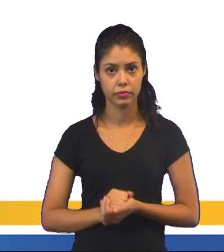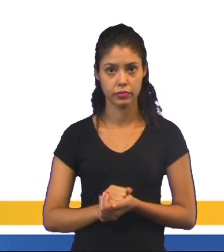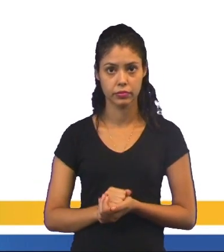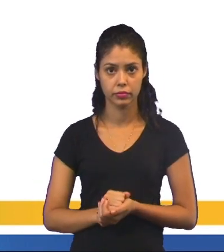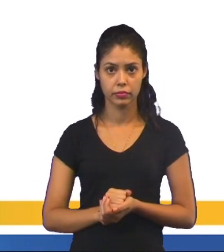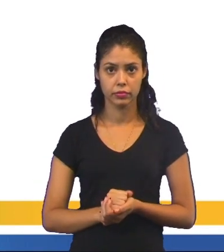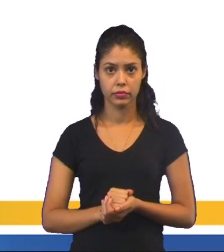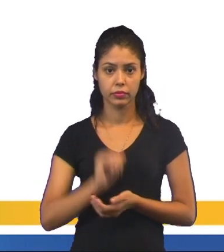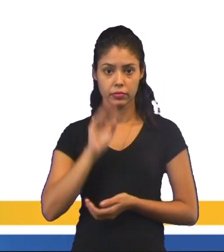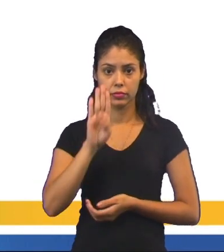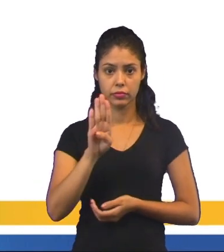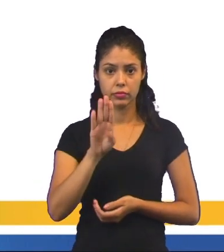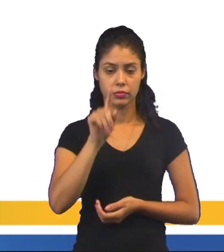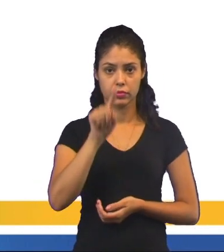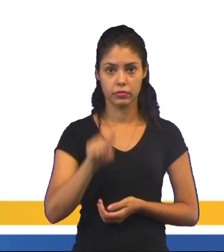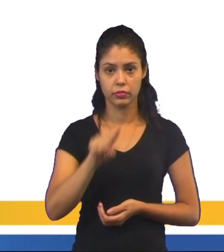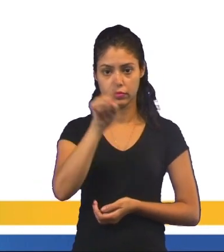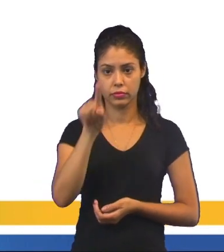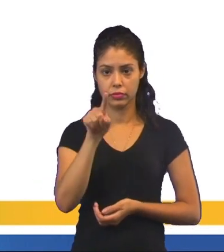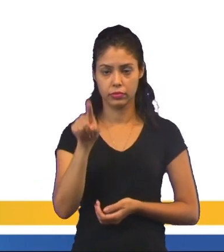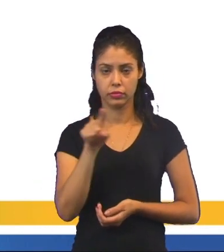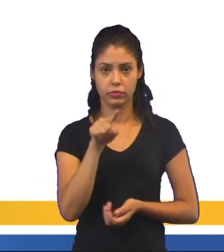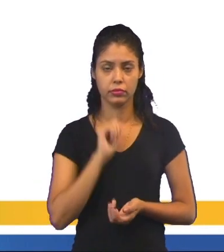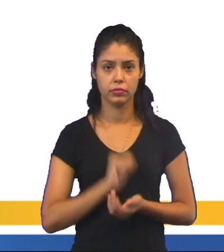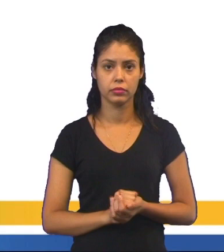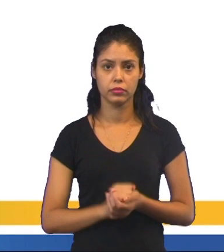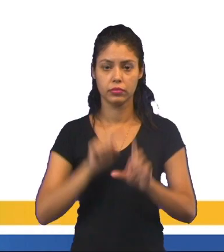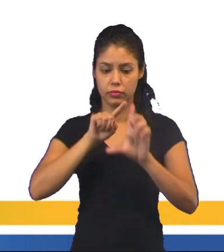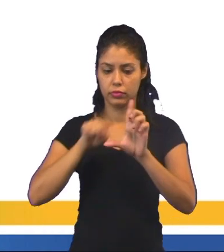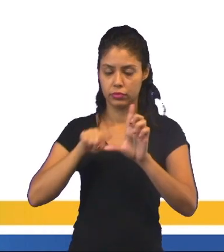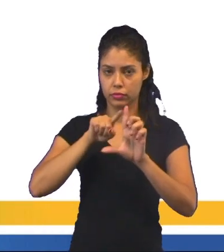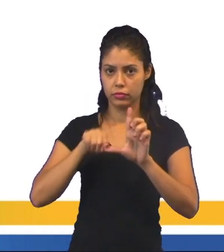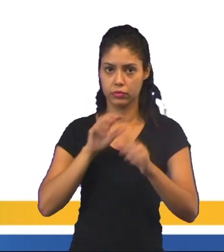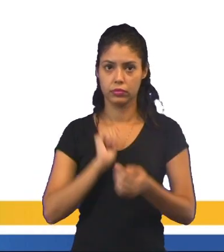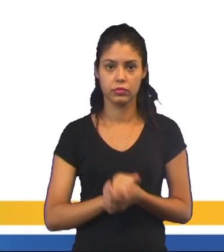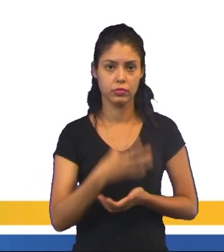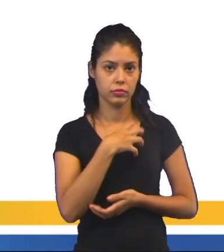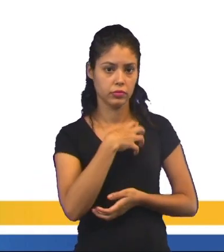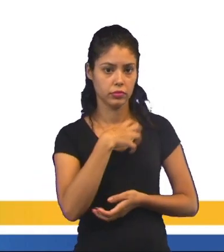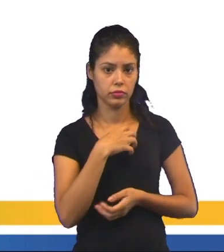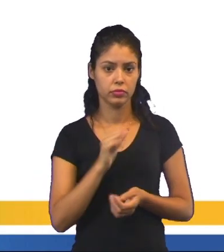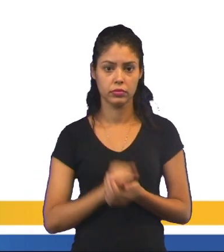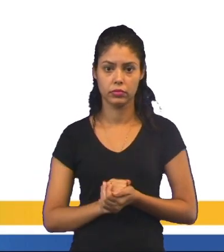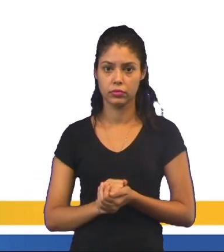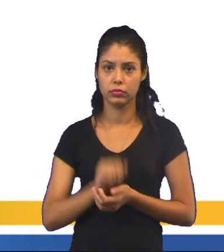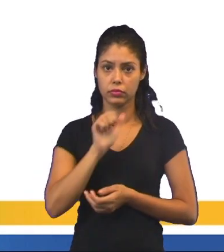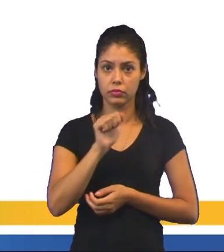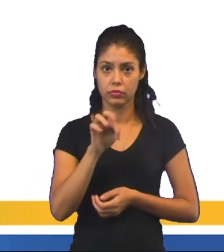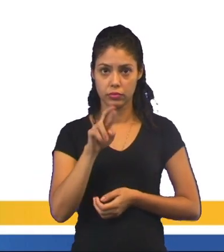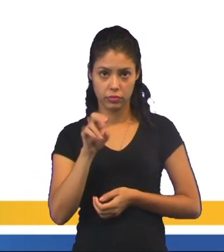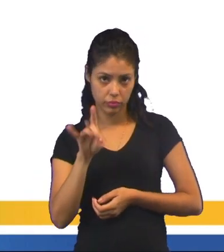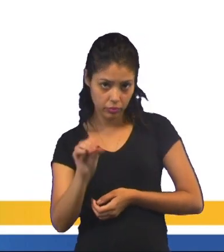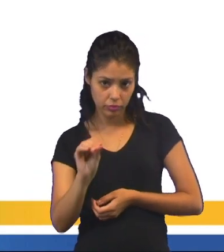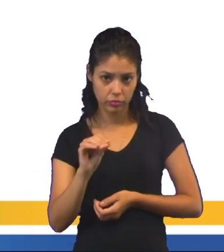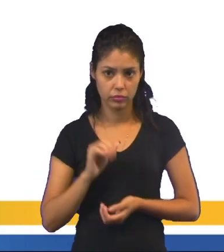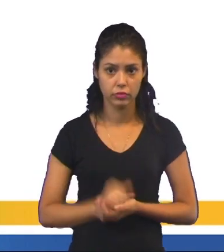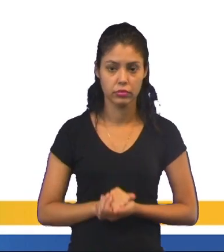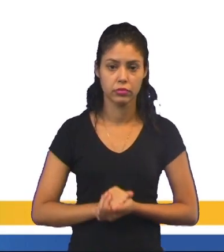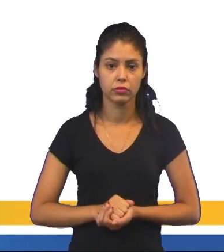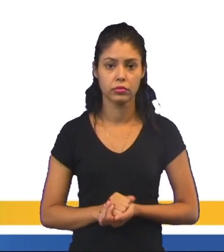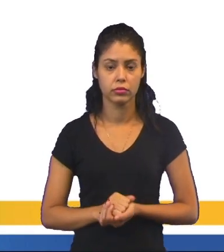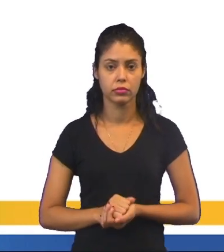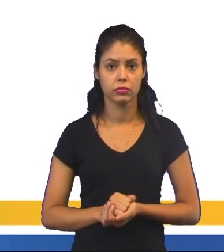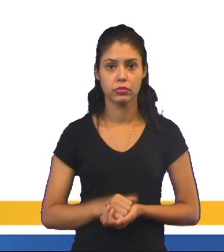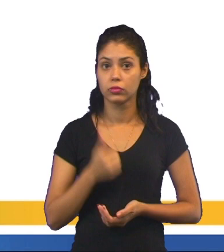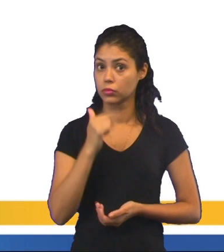vamos ter um ângulo Beta a medida desse ângulo é feita em sentido anti-horário tá